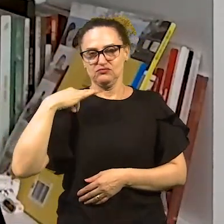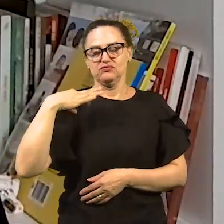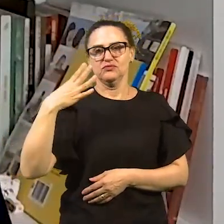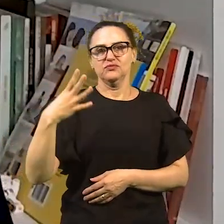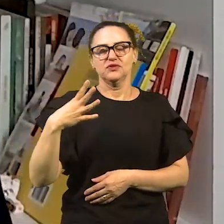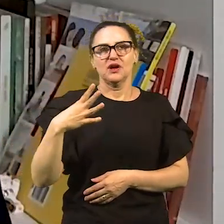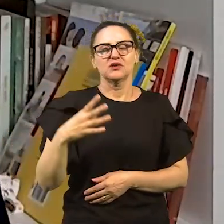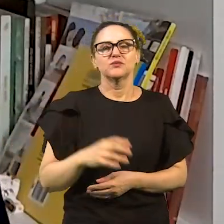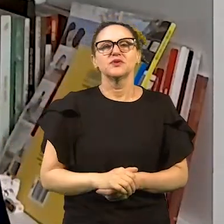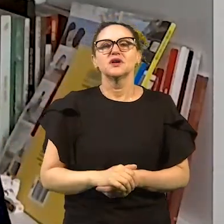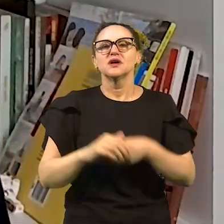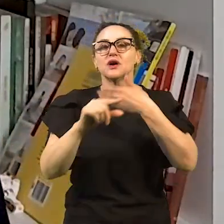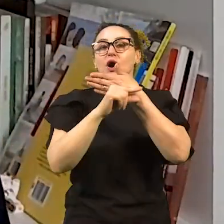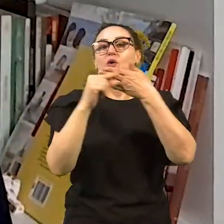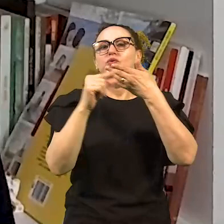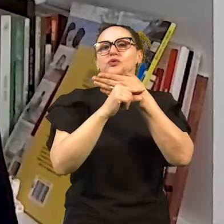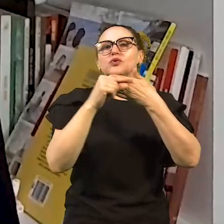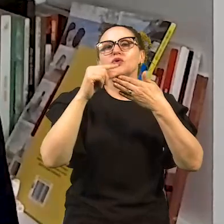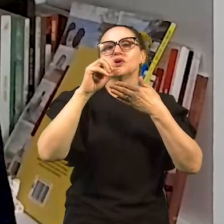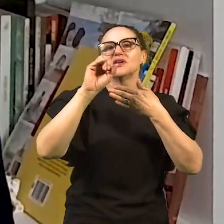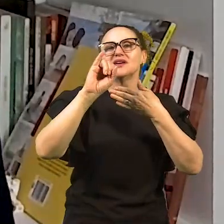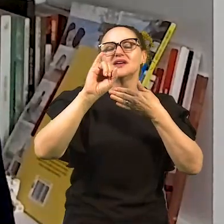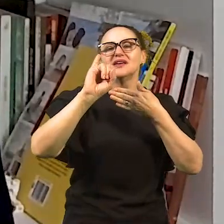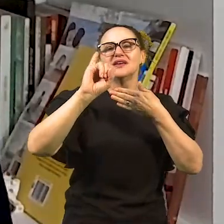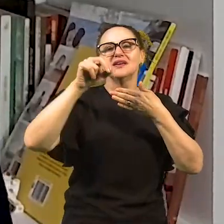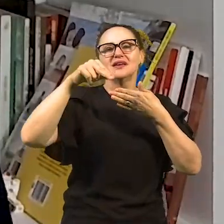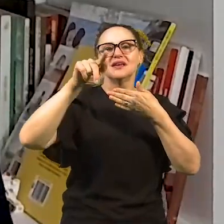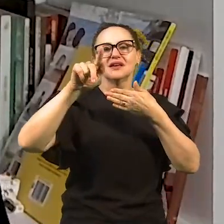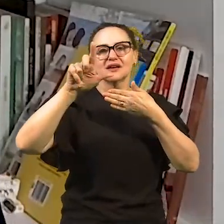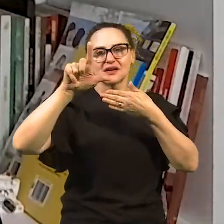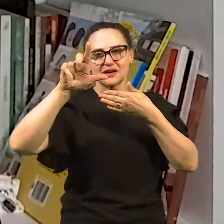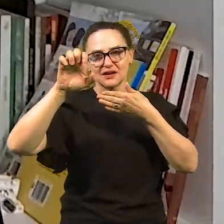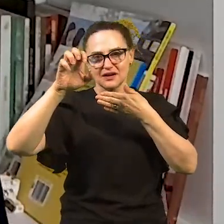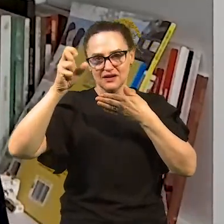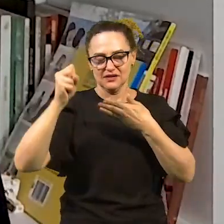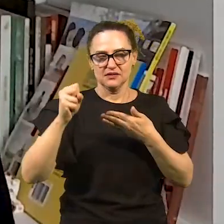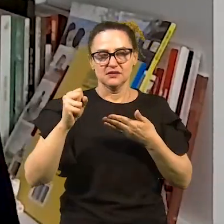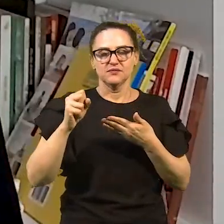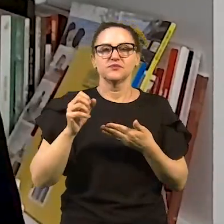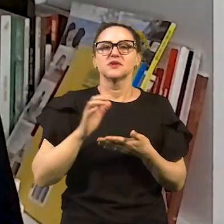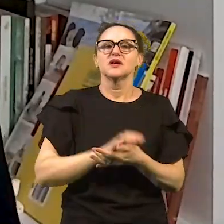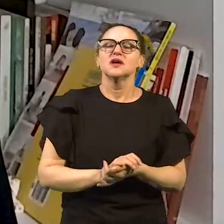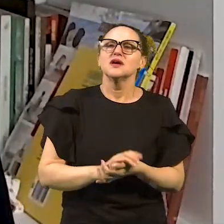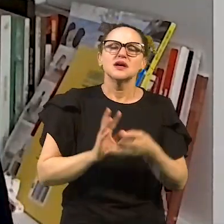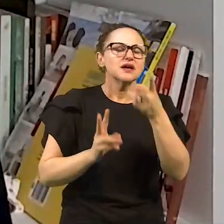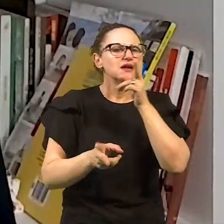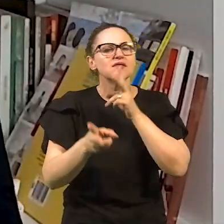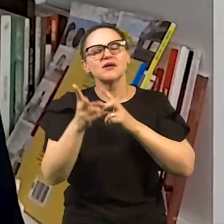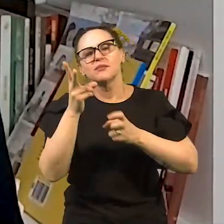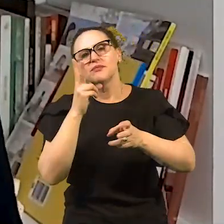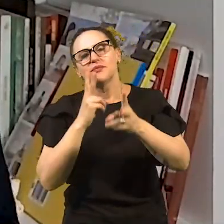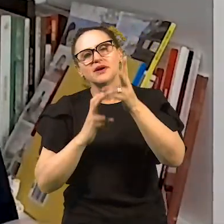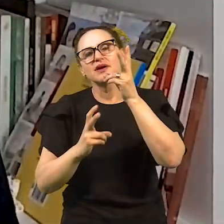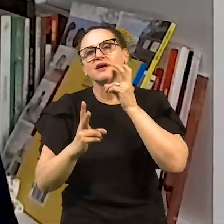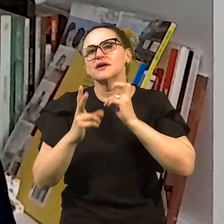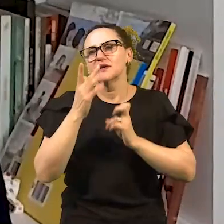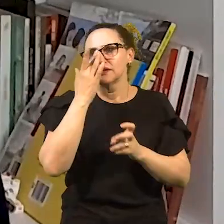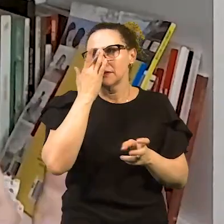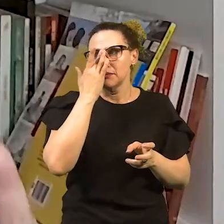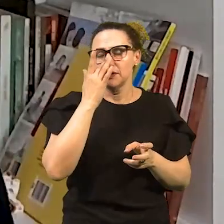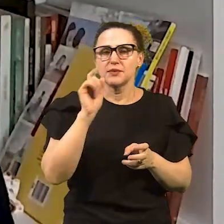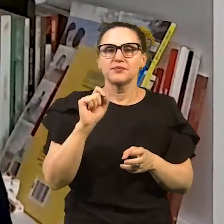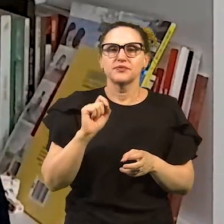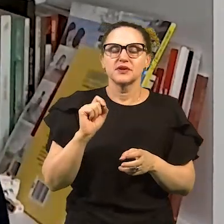se passa no Pará, né, nessa família ribeirinha composta pelo Pedro e pela sua mãe, que é uma... Parece que